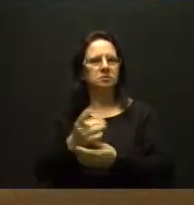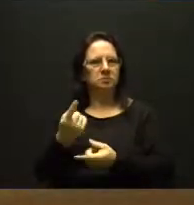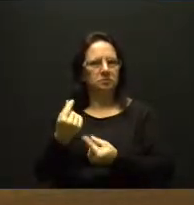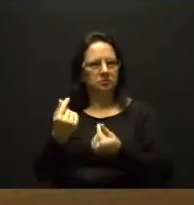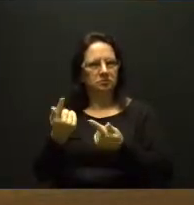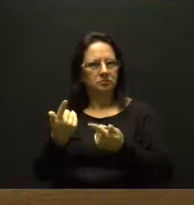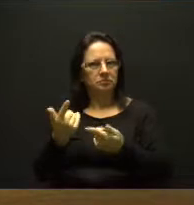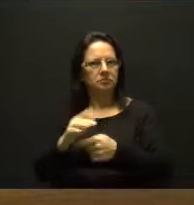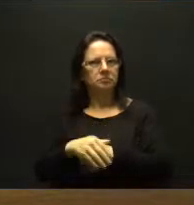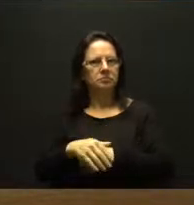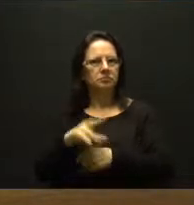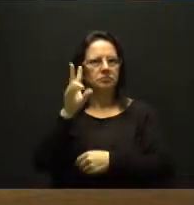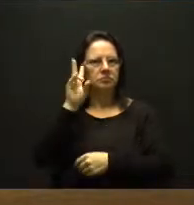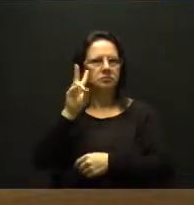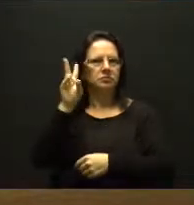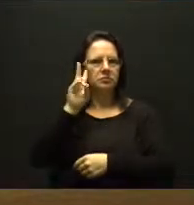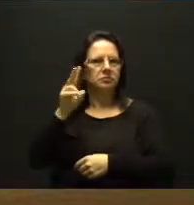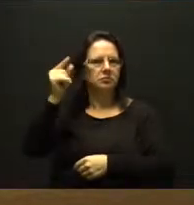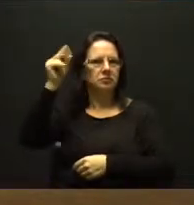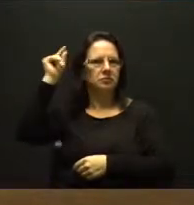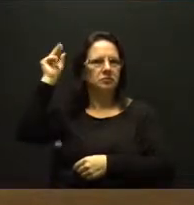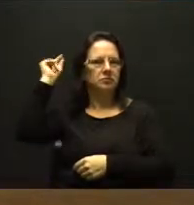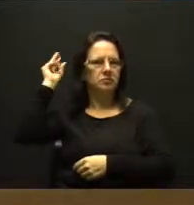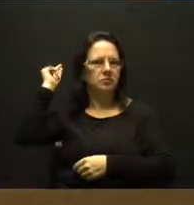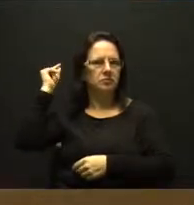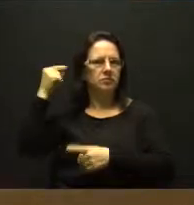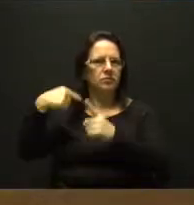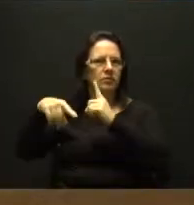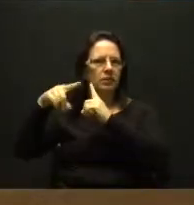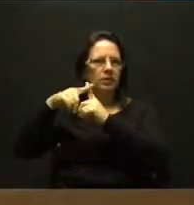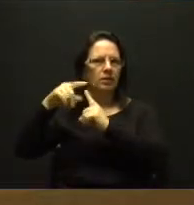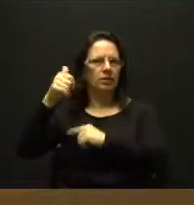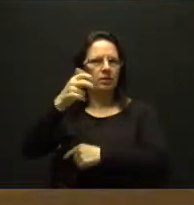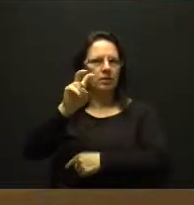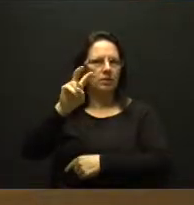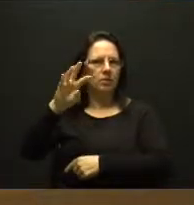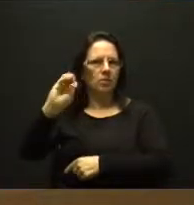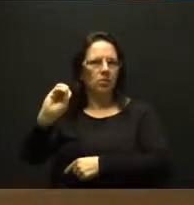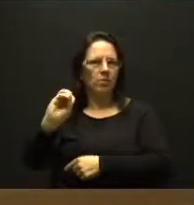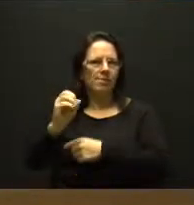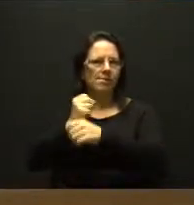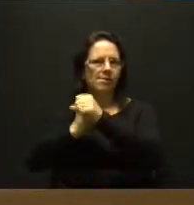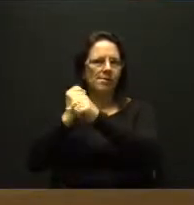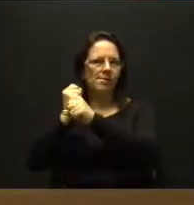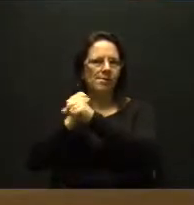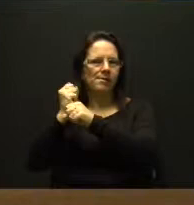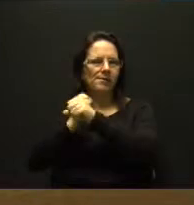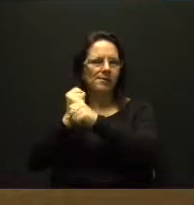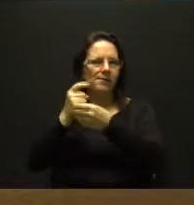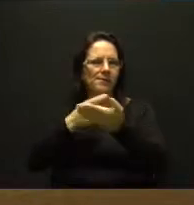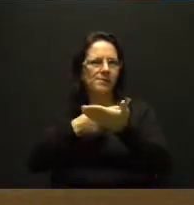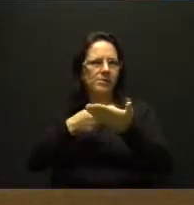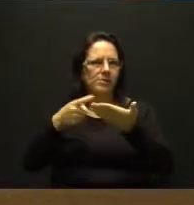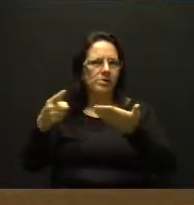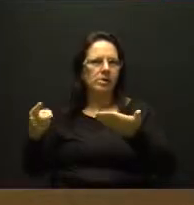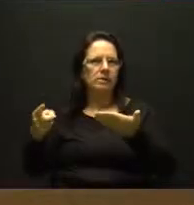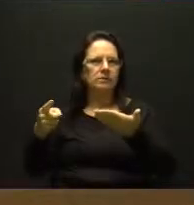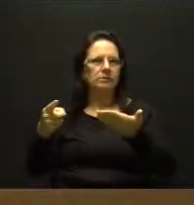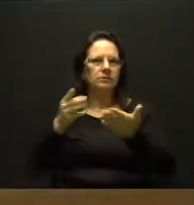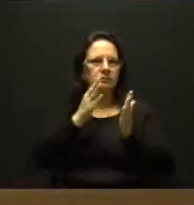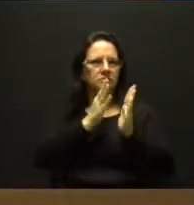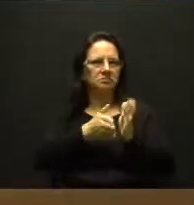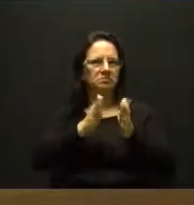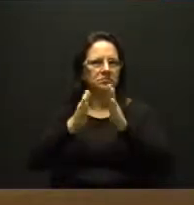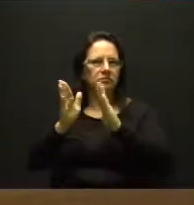uma história que começou há mais de 150 anos que durante largos períodos teve